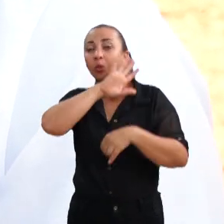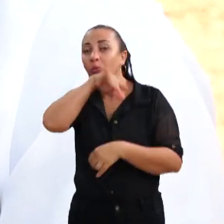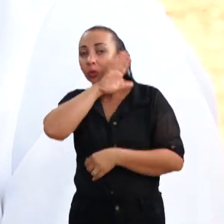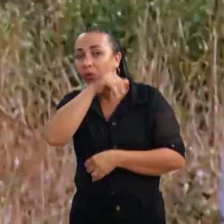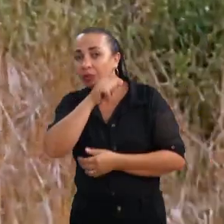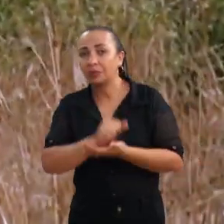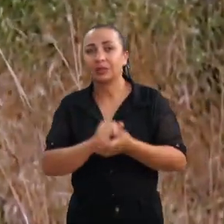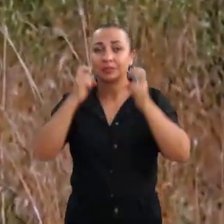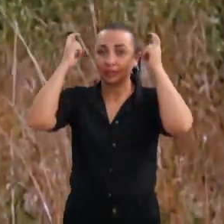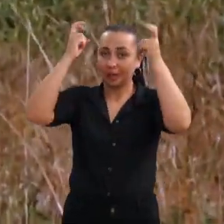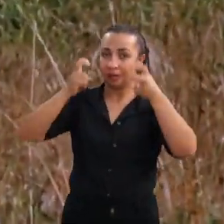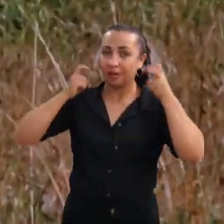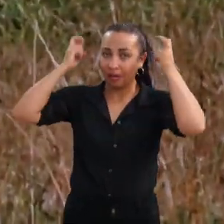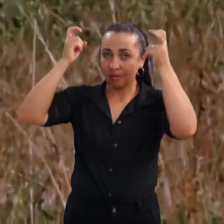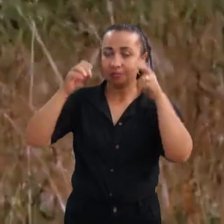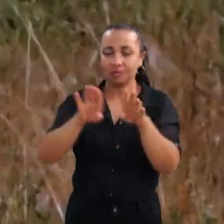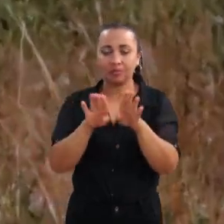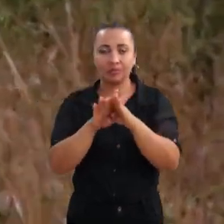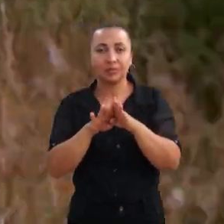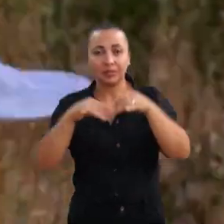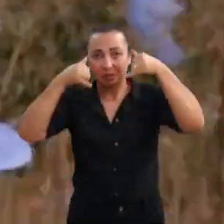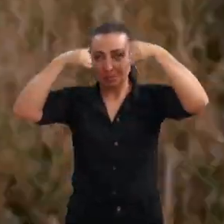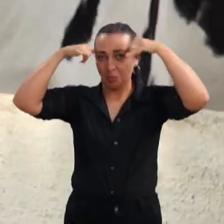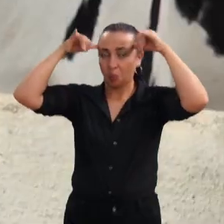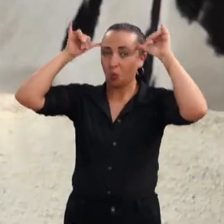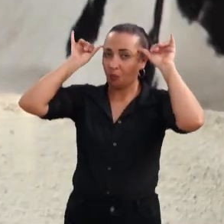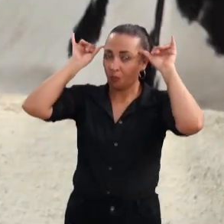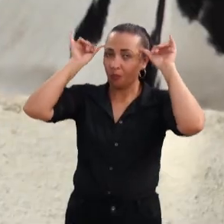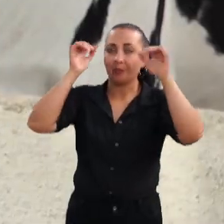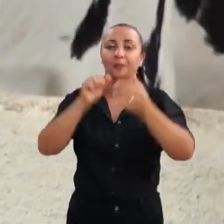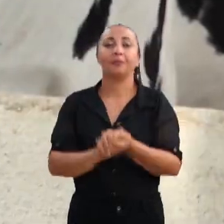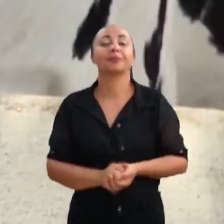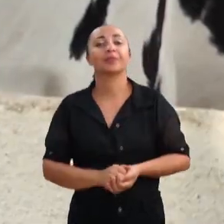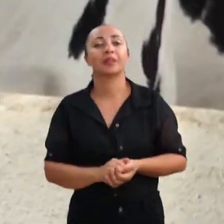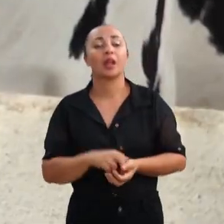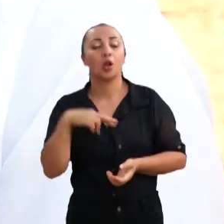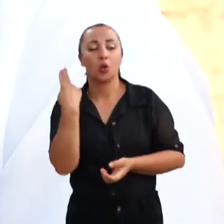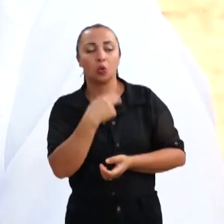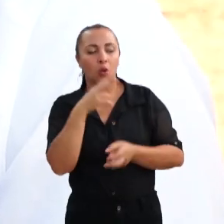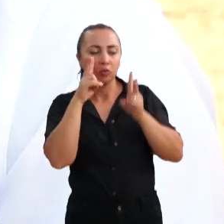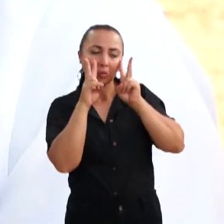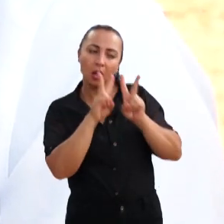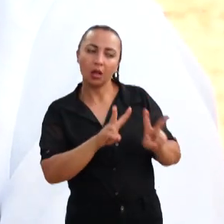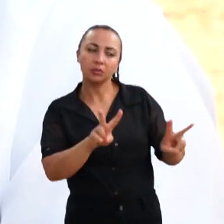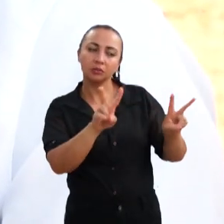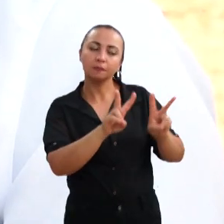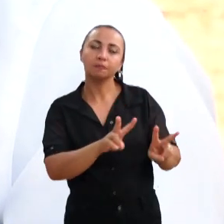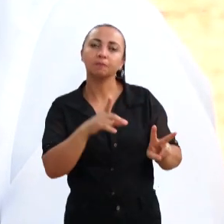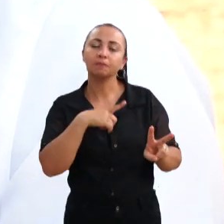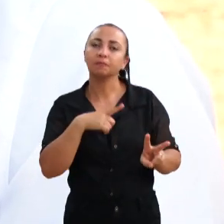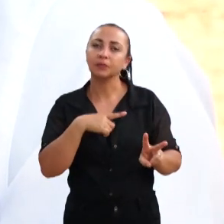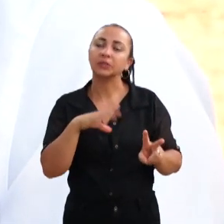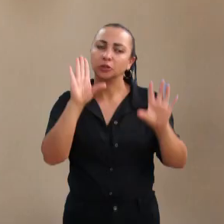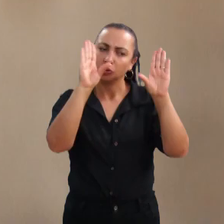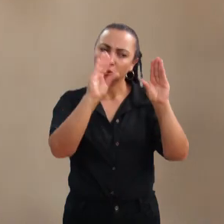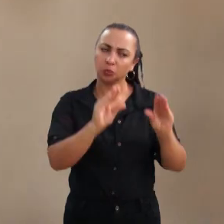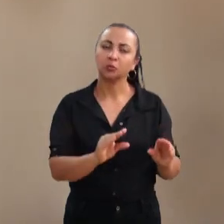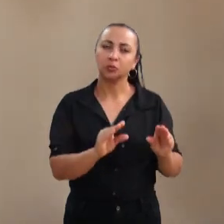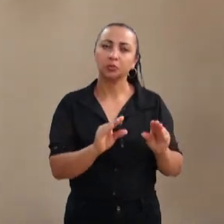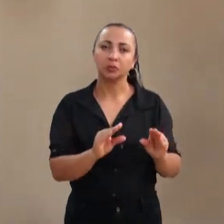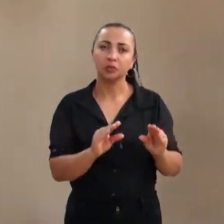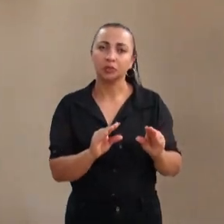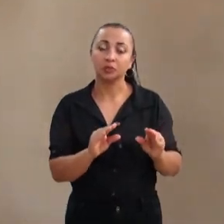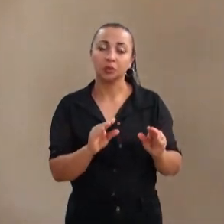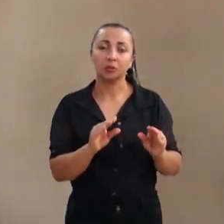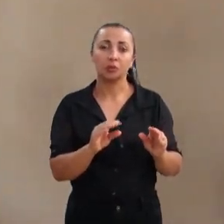nos animais, em cabras e em matrizes bovinas. E nós observamos que existe sim uma